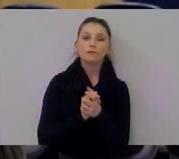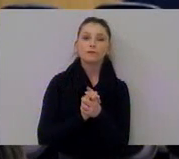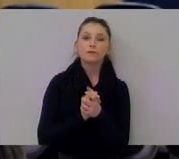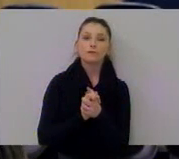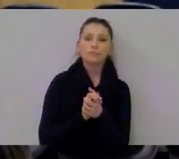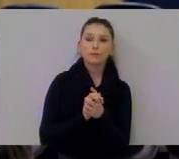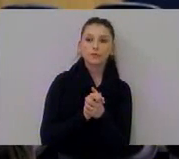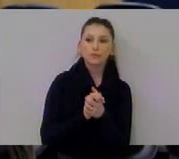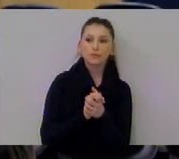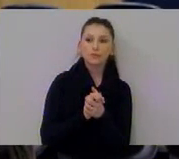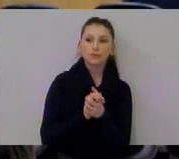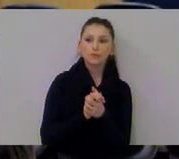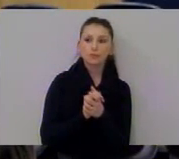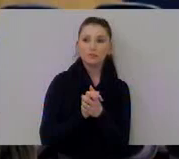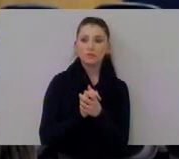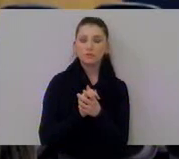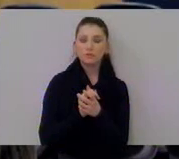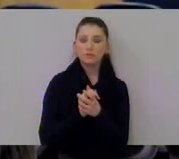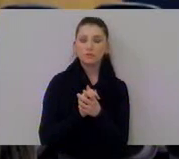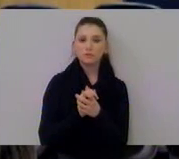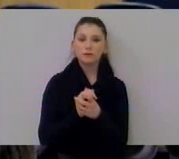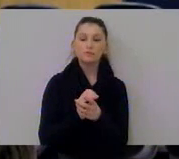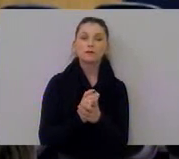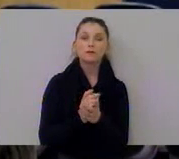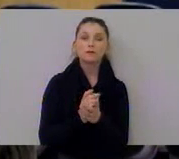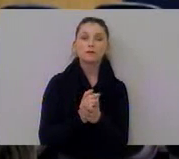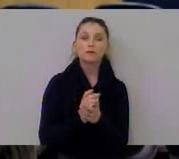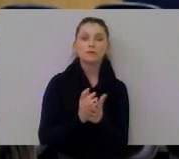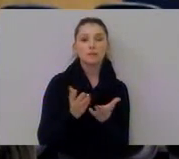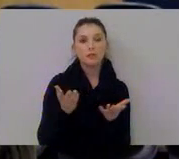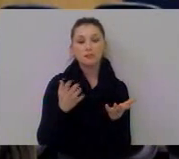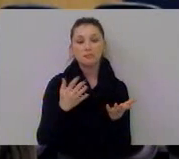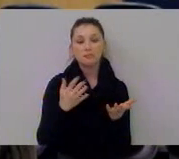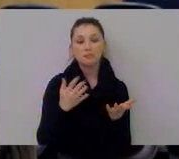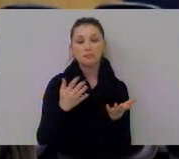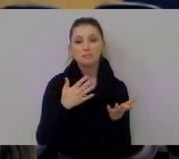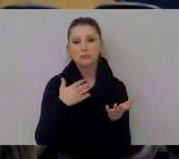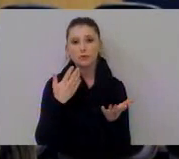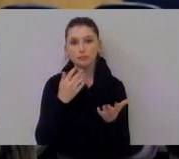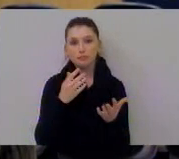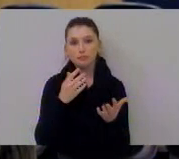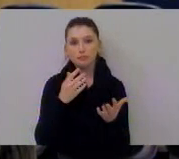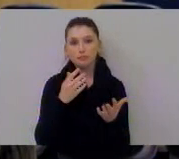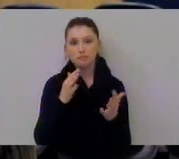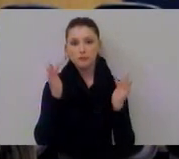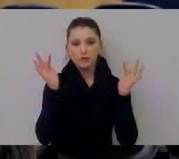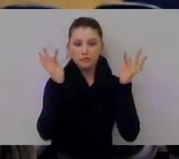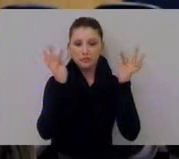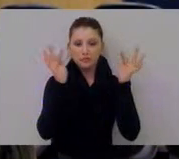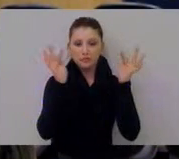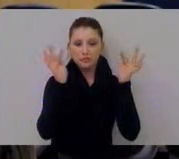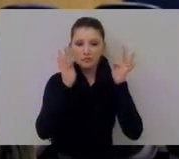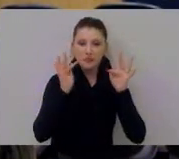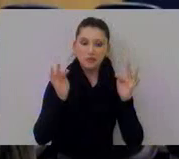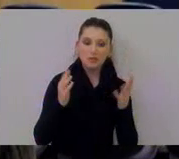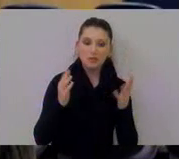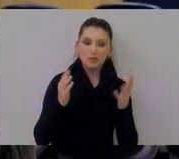nesta noite. A comunidade que hoje nos acompanha,